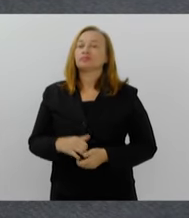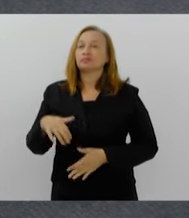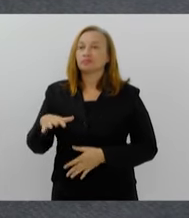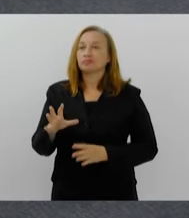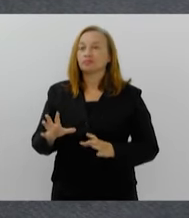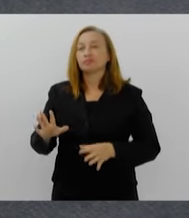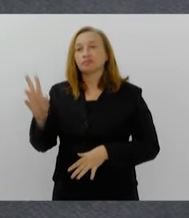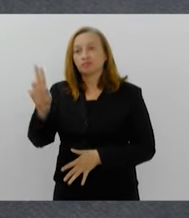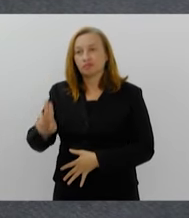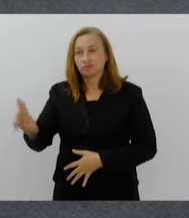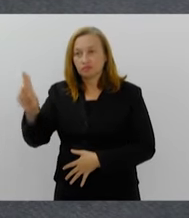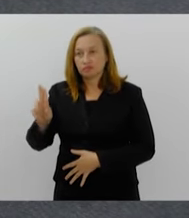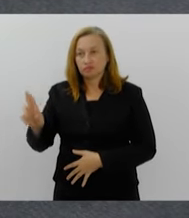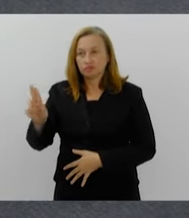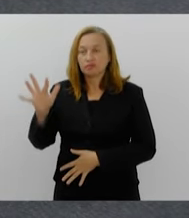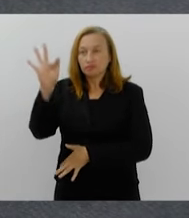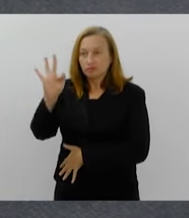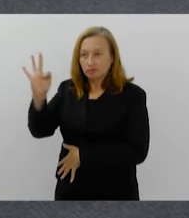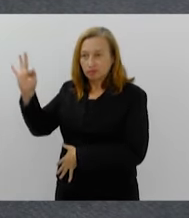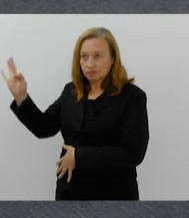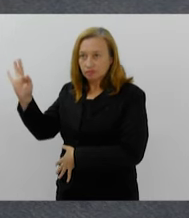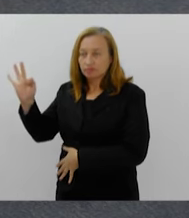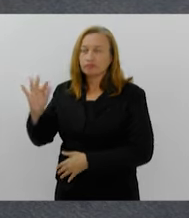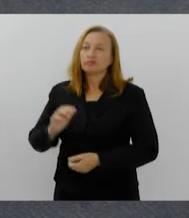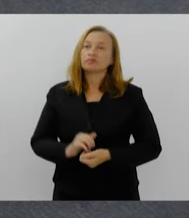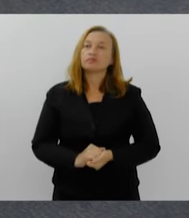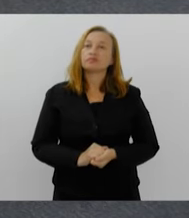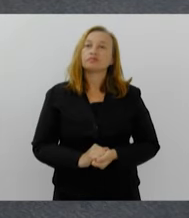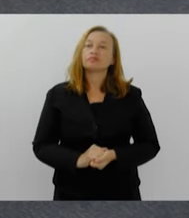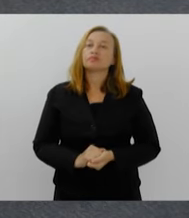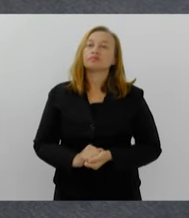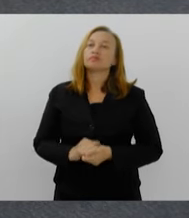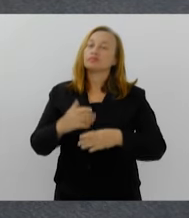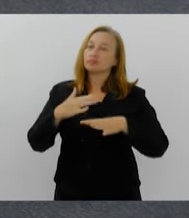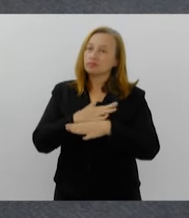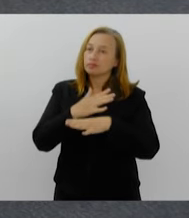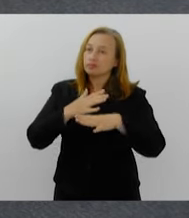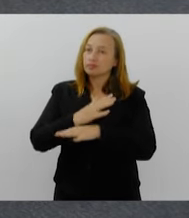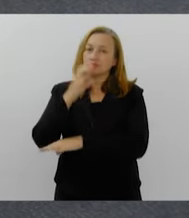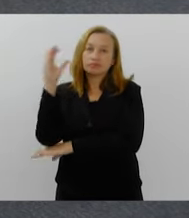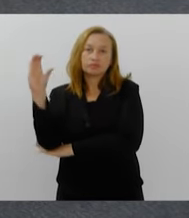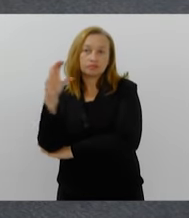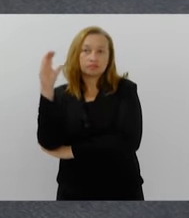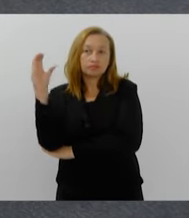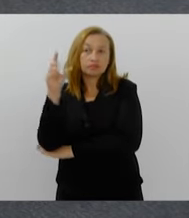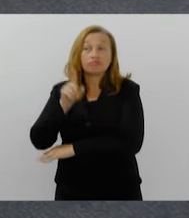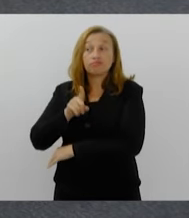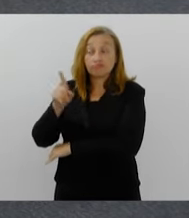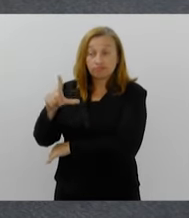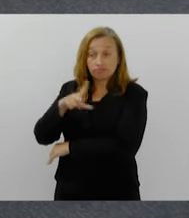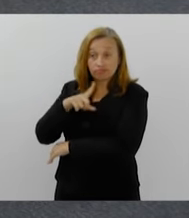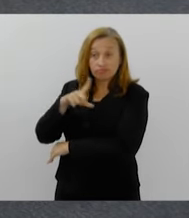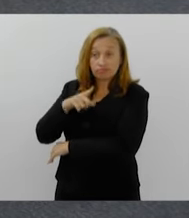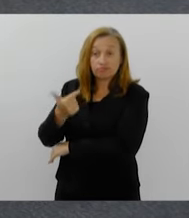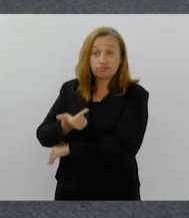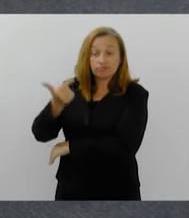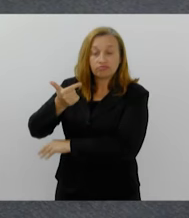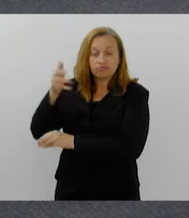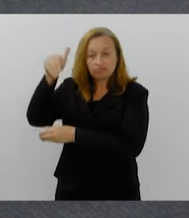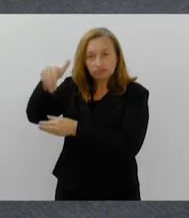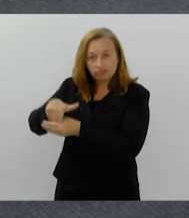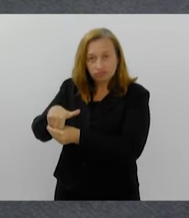Universidade Federal Fluminense, fica na cidade de Niterói. E lá nós tivemos um segundo